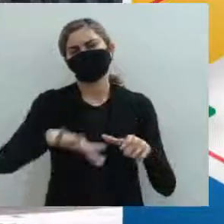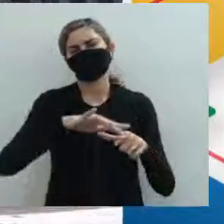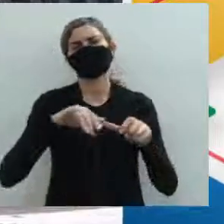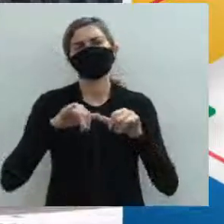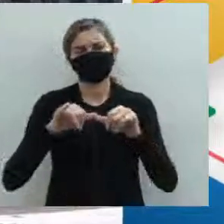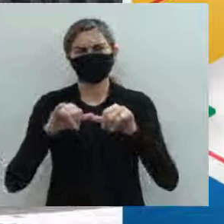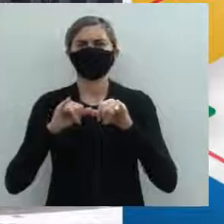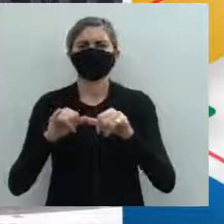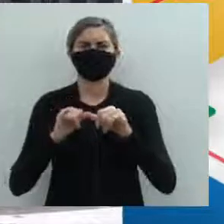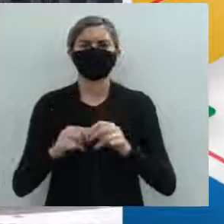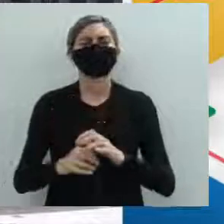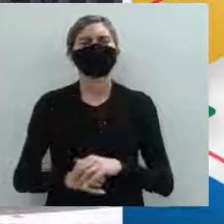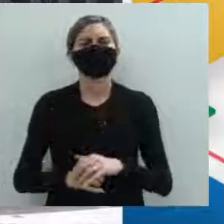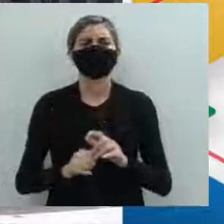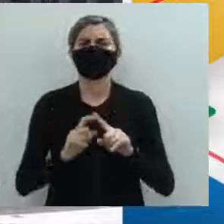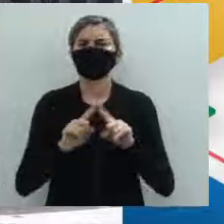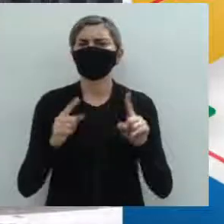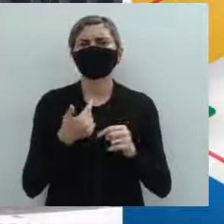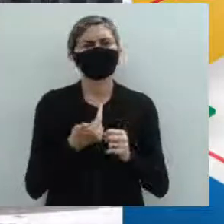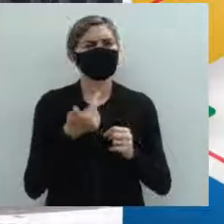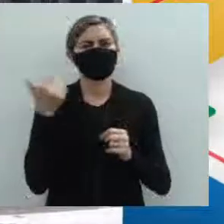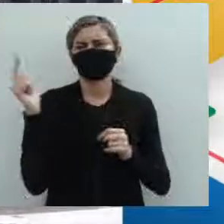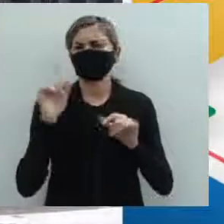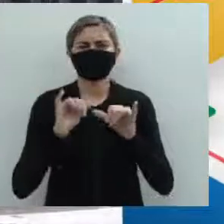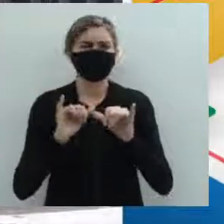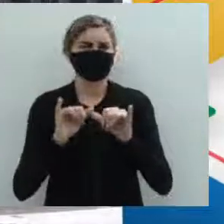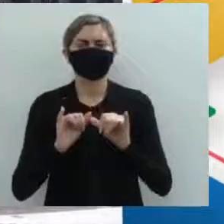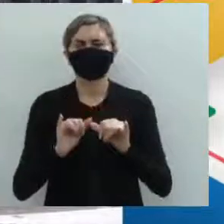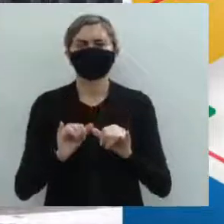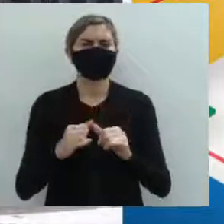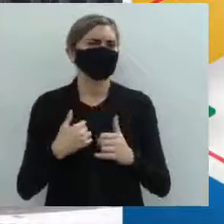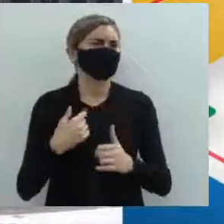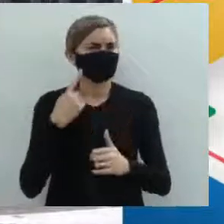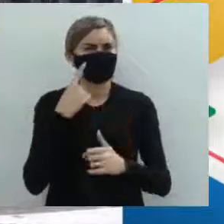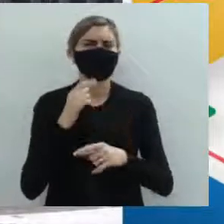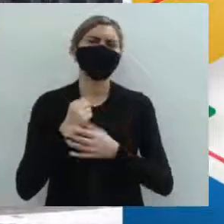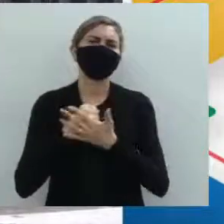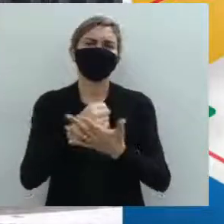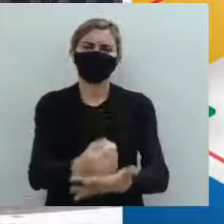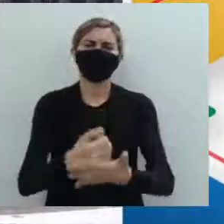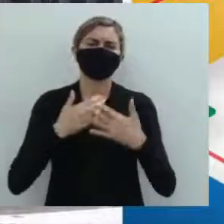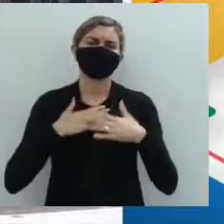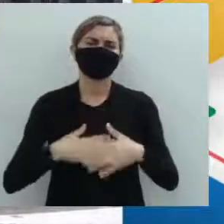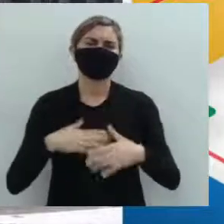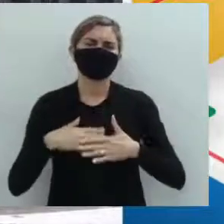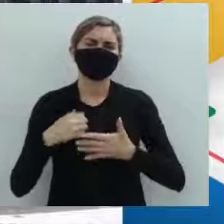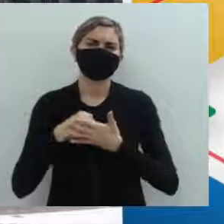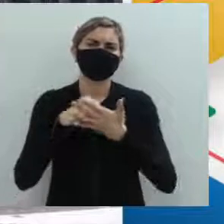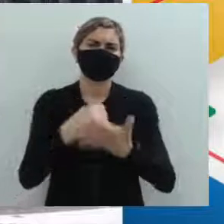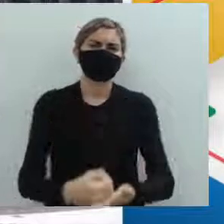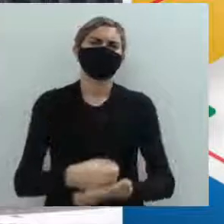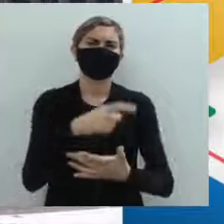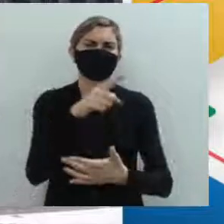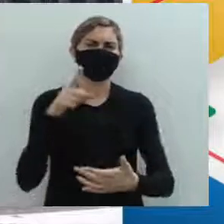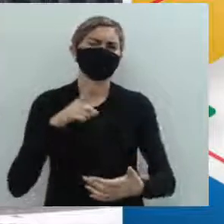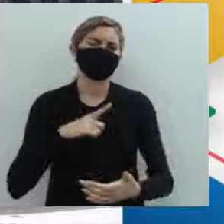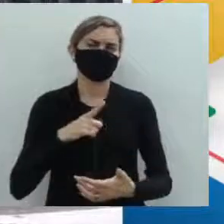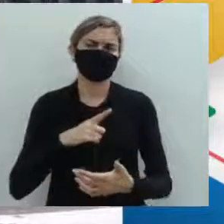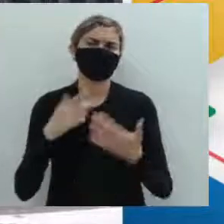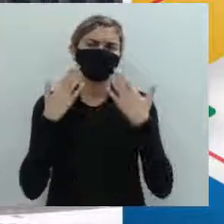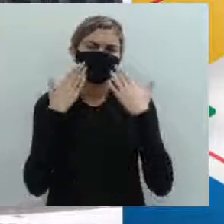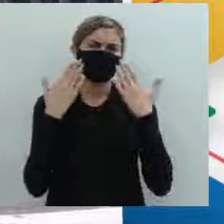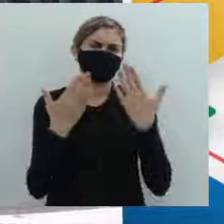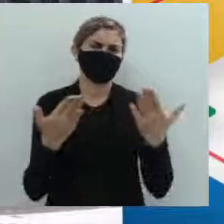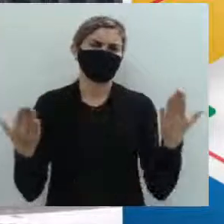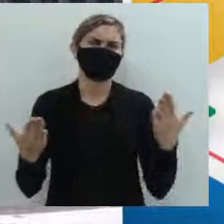nesse supermercado. Mas em nenhum outro lugar eu vi espaço de apoio, de descanso, de suporte. Então você tem uma imagem